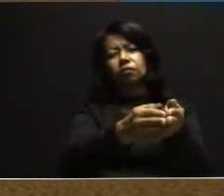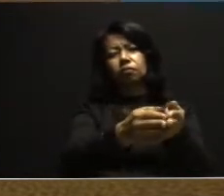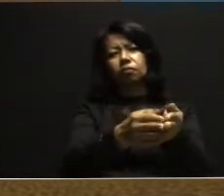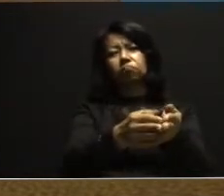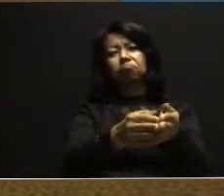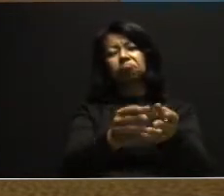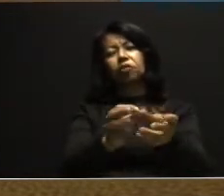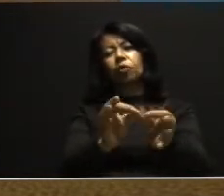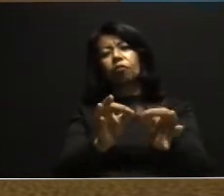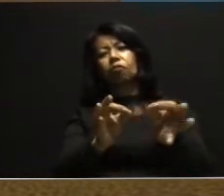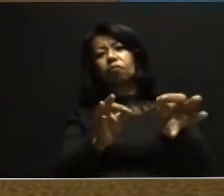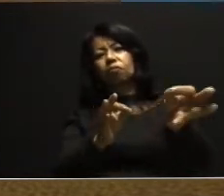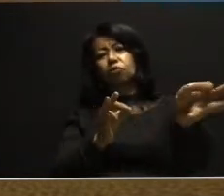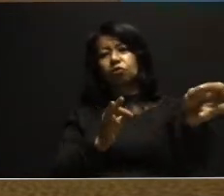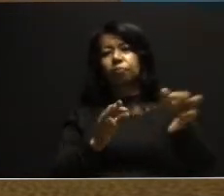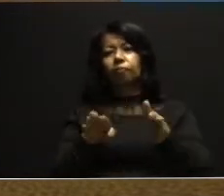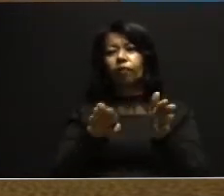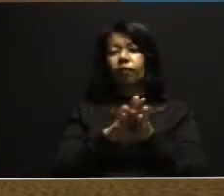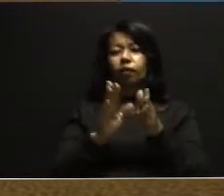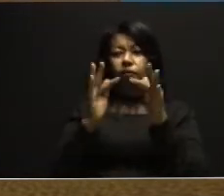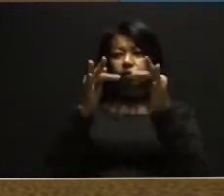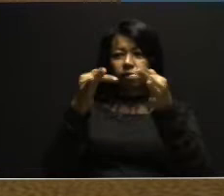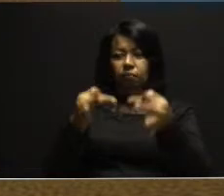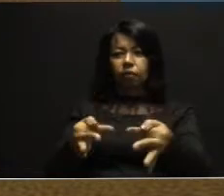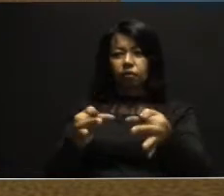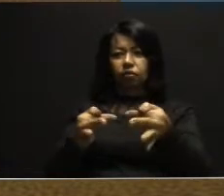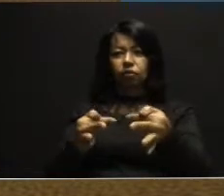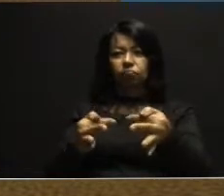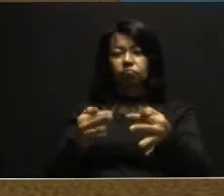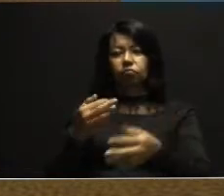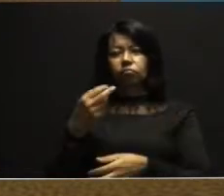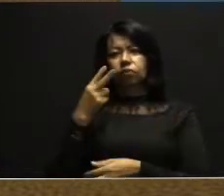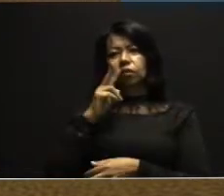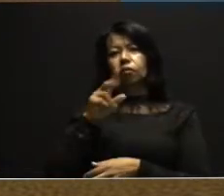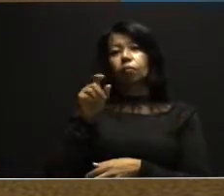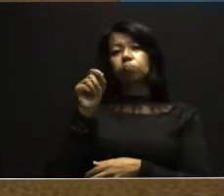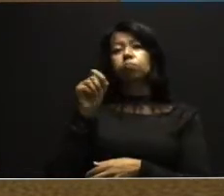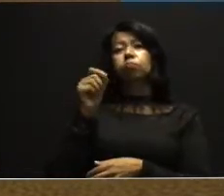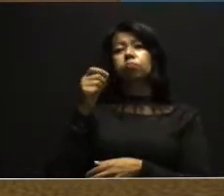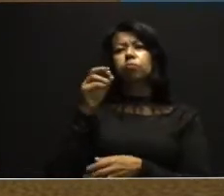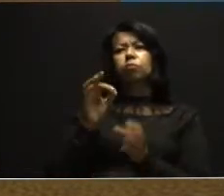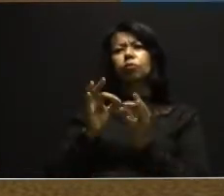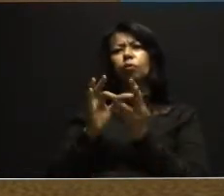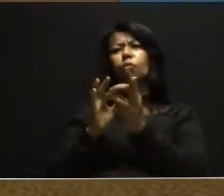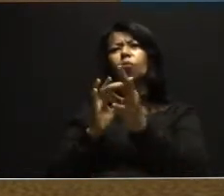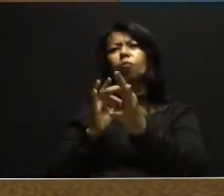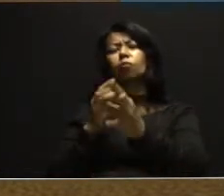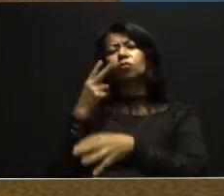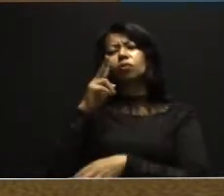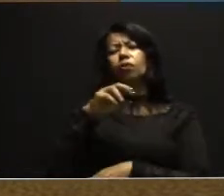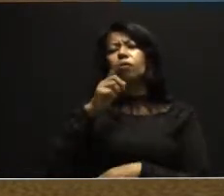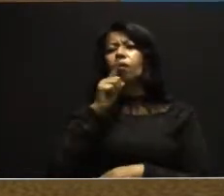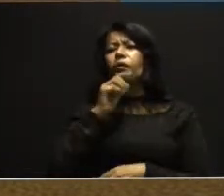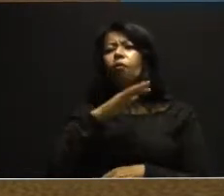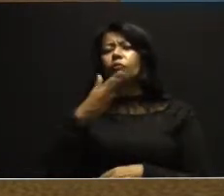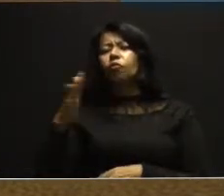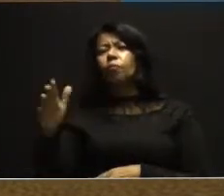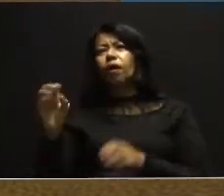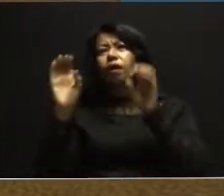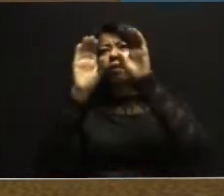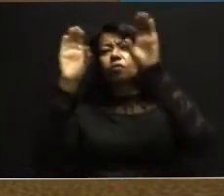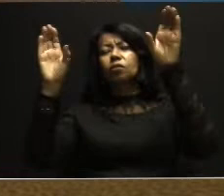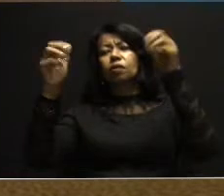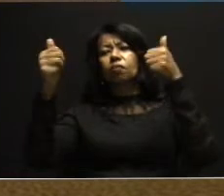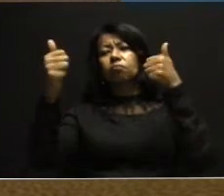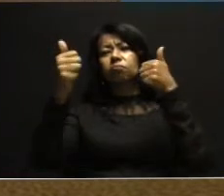mais longe, até que finalmente parece um ponto no horizonte, lá onde o mar e o céu se